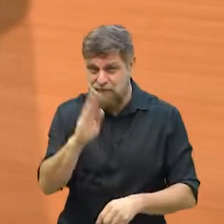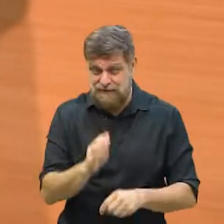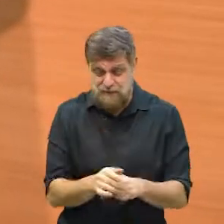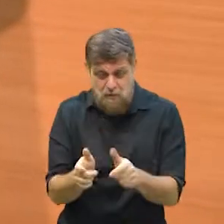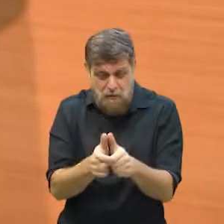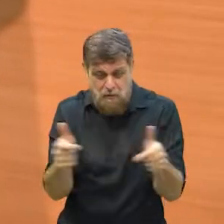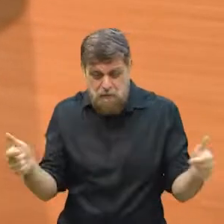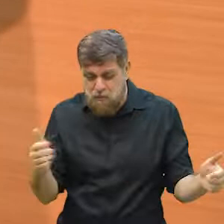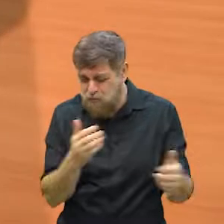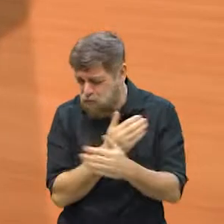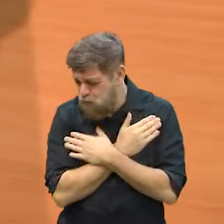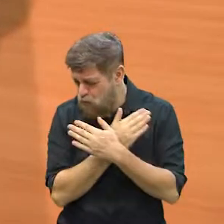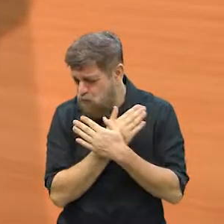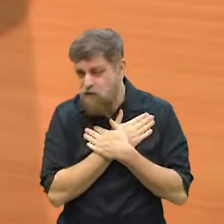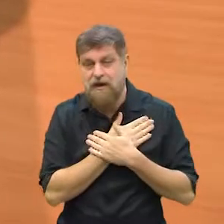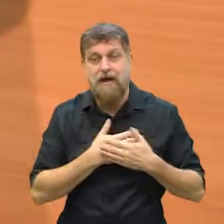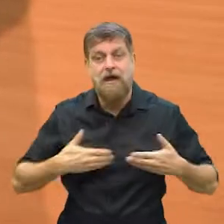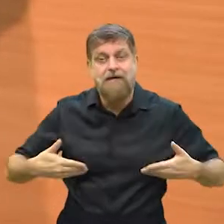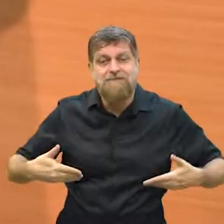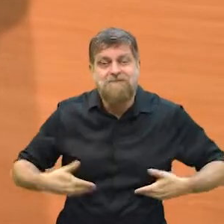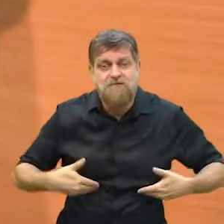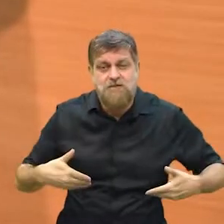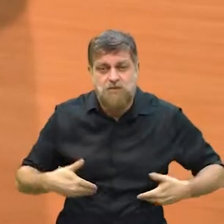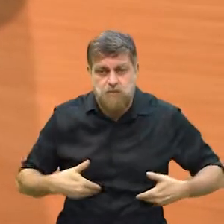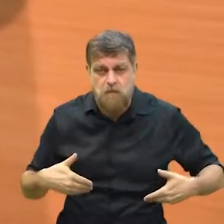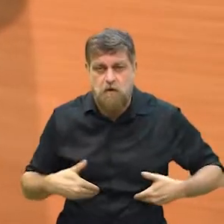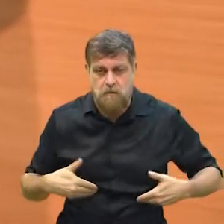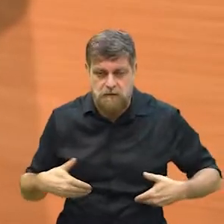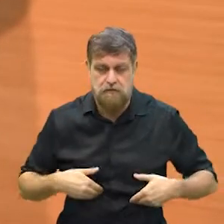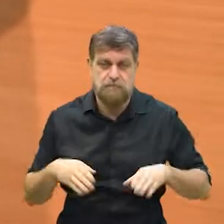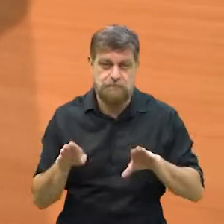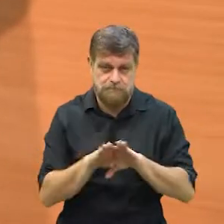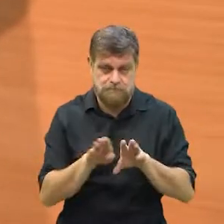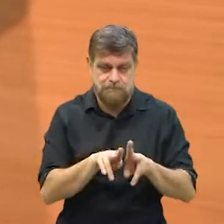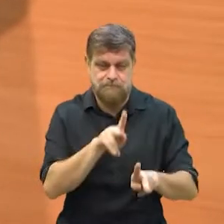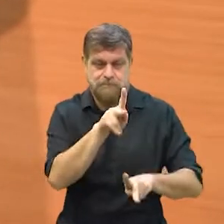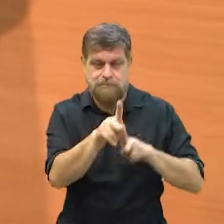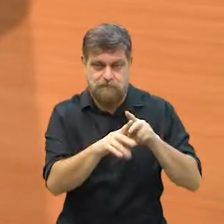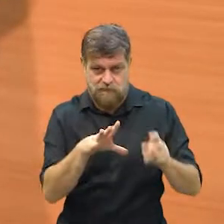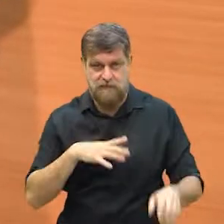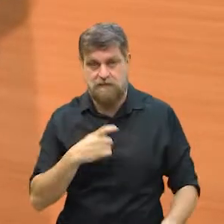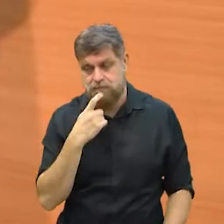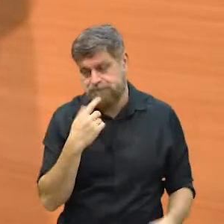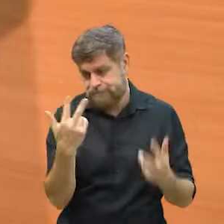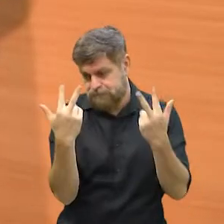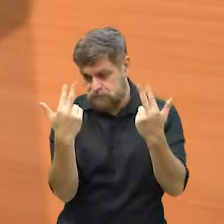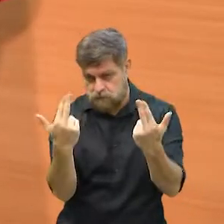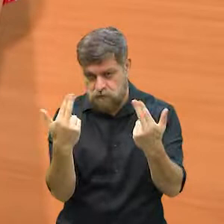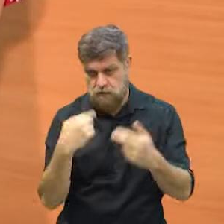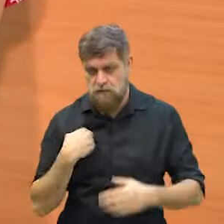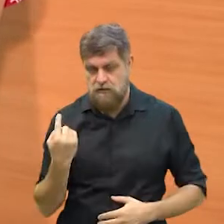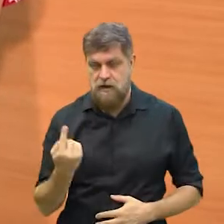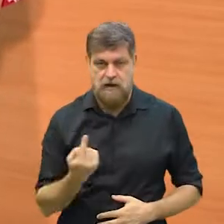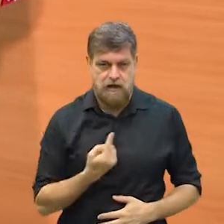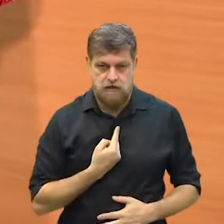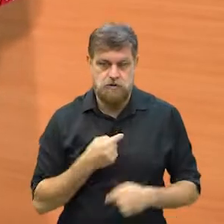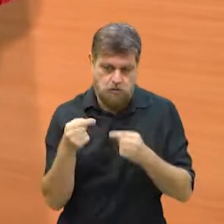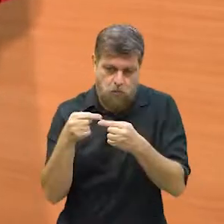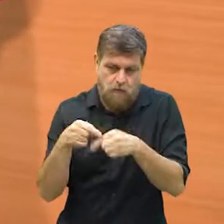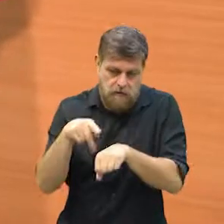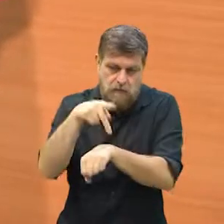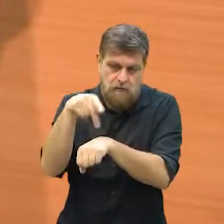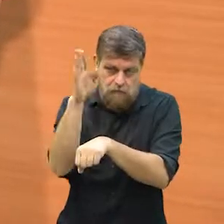no desemprego, na fome, e isso inevitavelmente atinge também a população de Campinas, né? Campinas não é uma